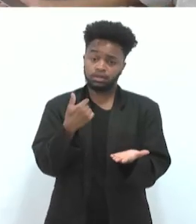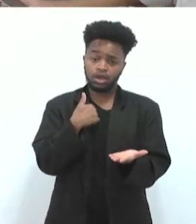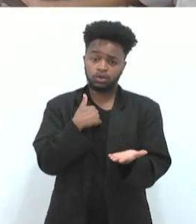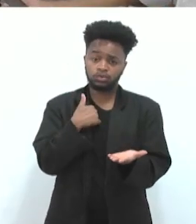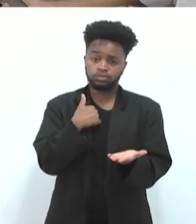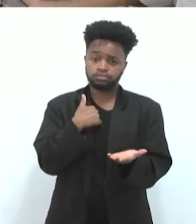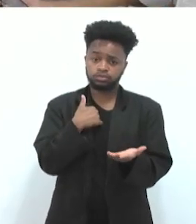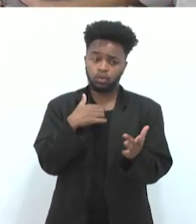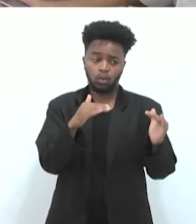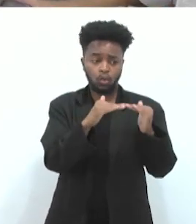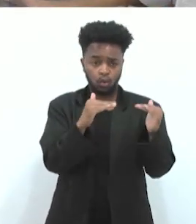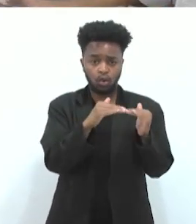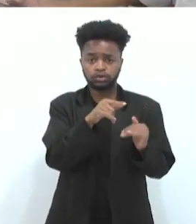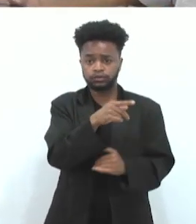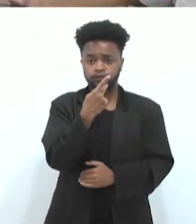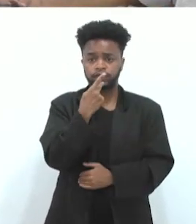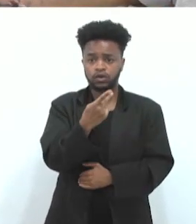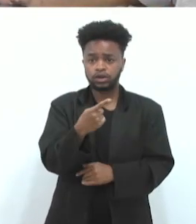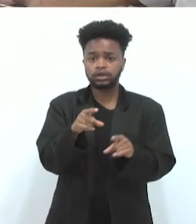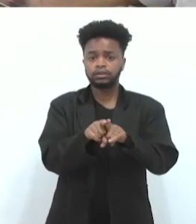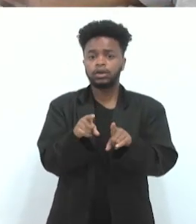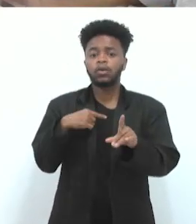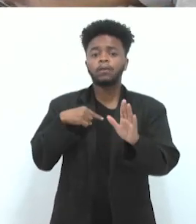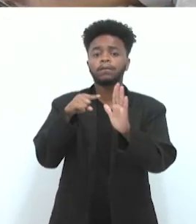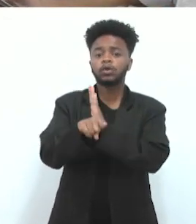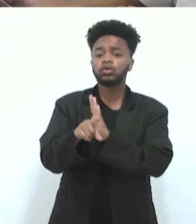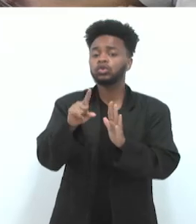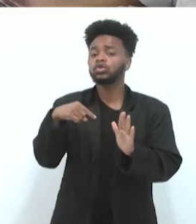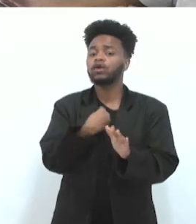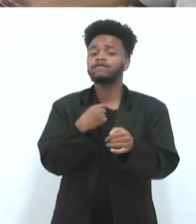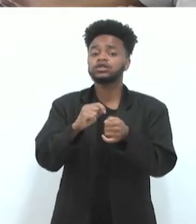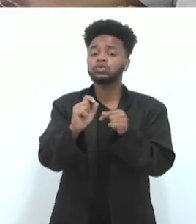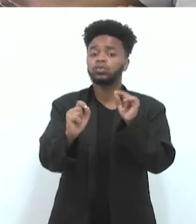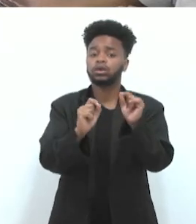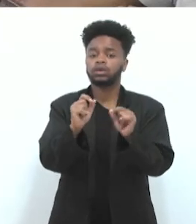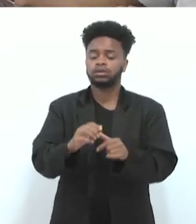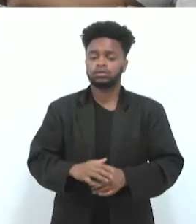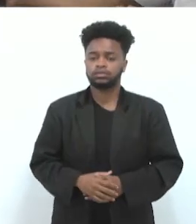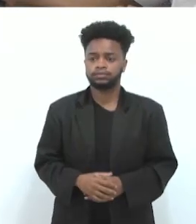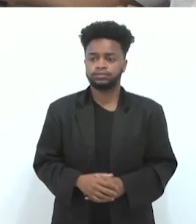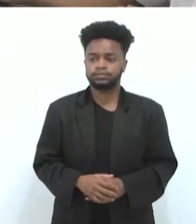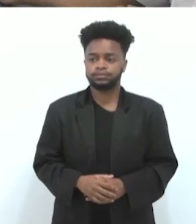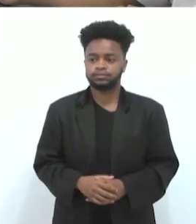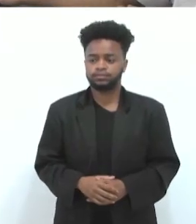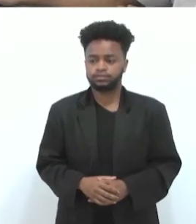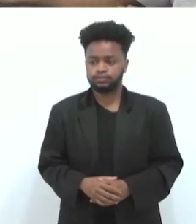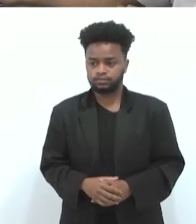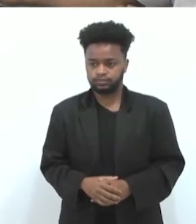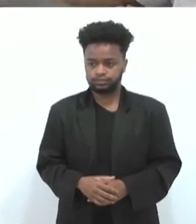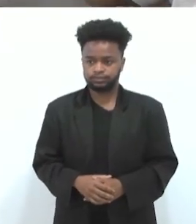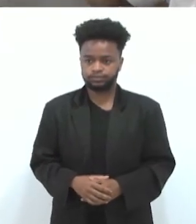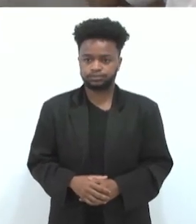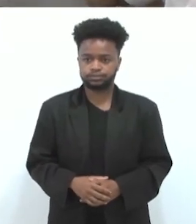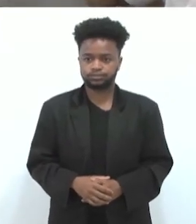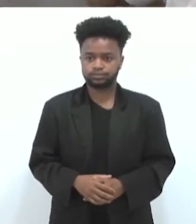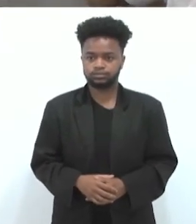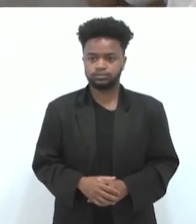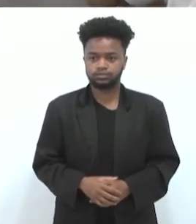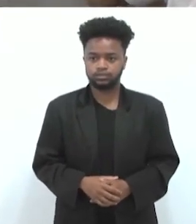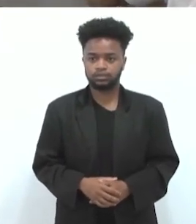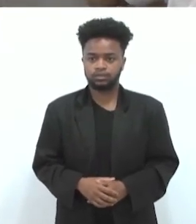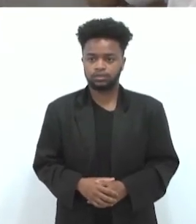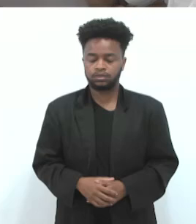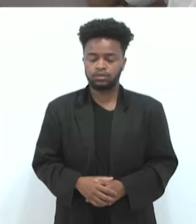completamente solidário a isso e a minha pergunta é o que a gente vai fazer. E de verdade... Olha só, só um minutinho, deputado